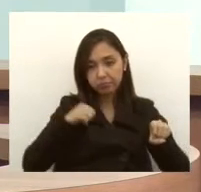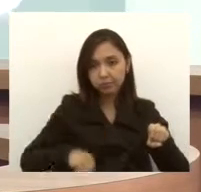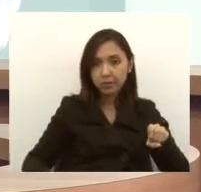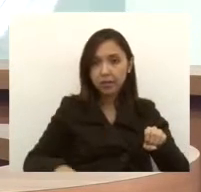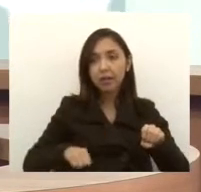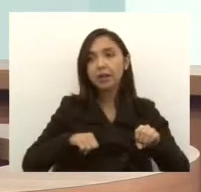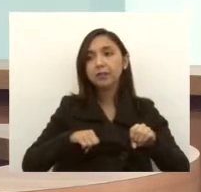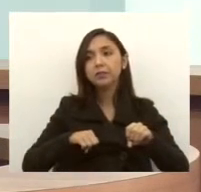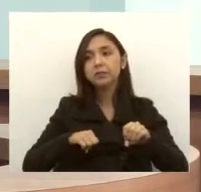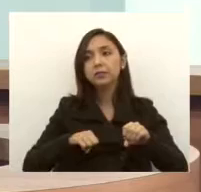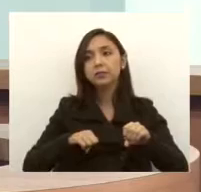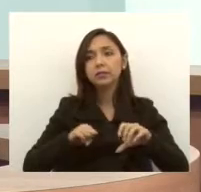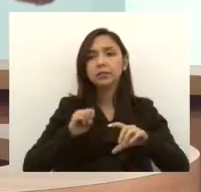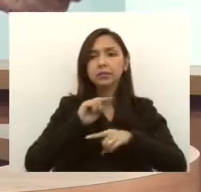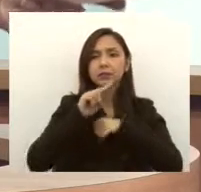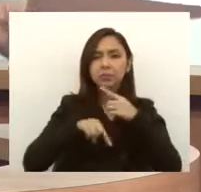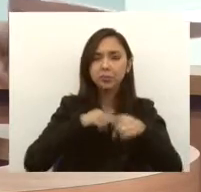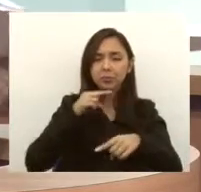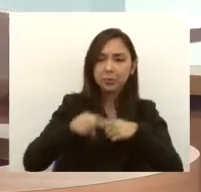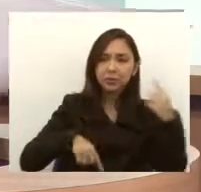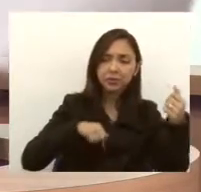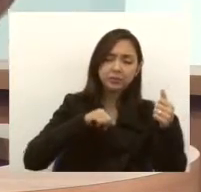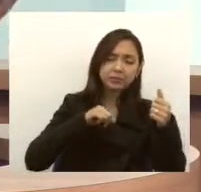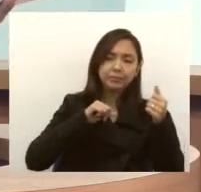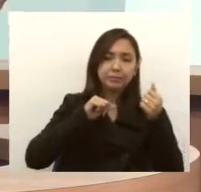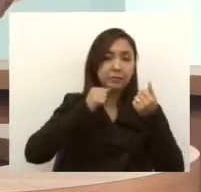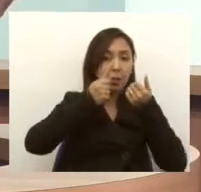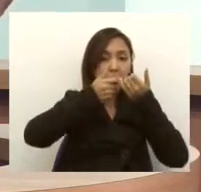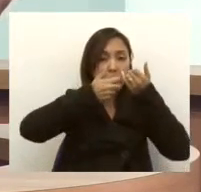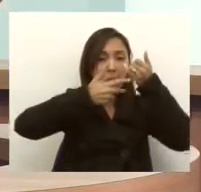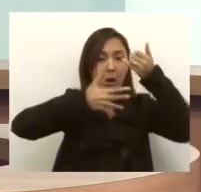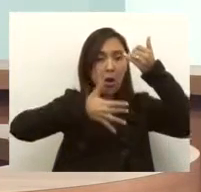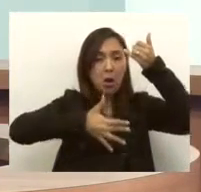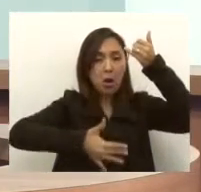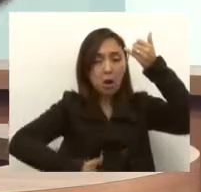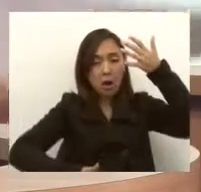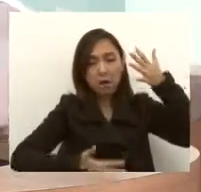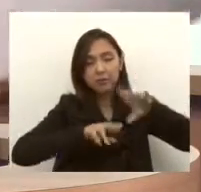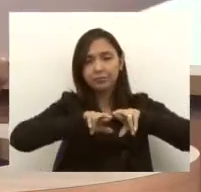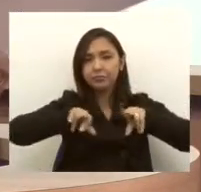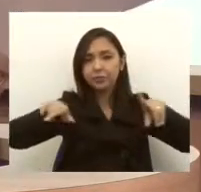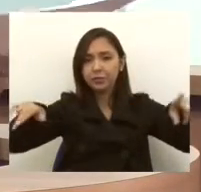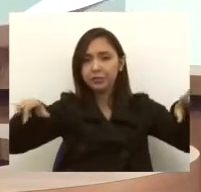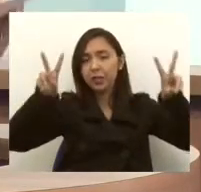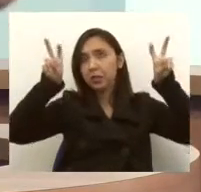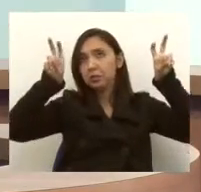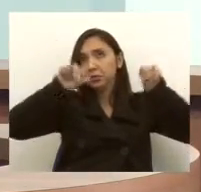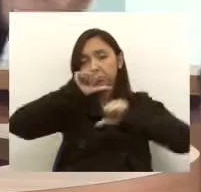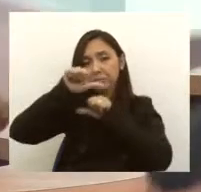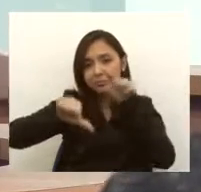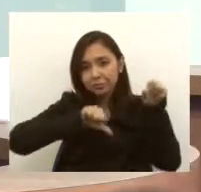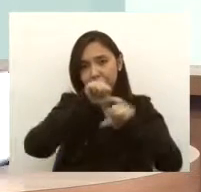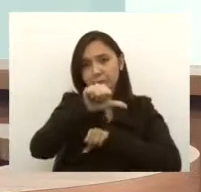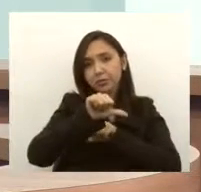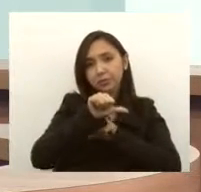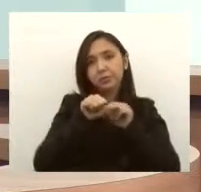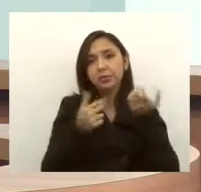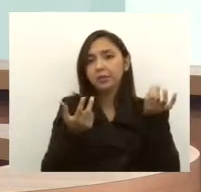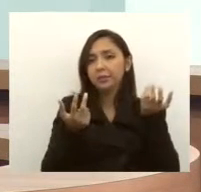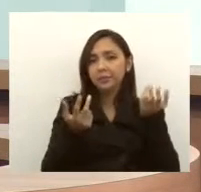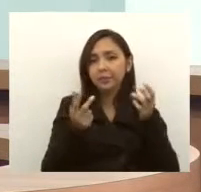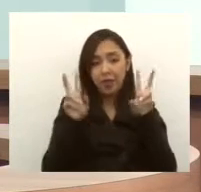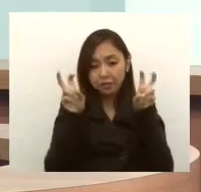e aí arranca-se uma montanha de problemas, foge-se do assunto, sai do